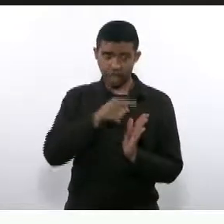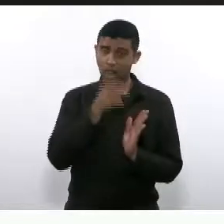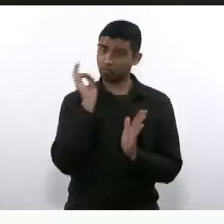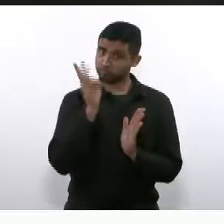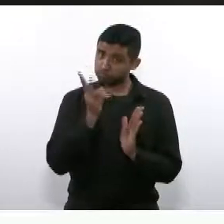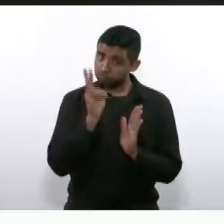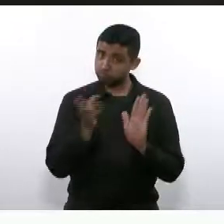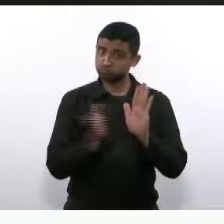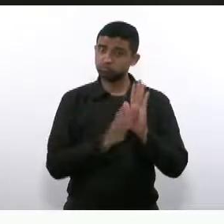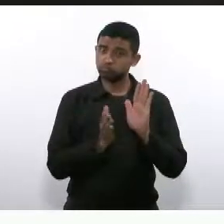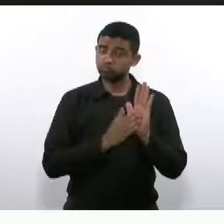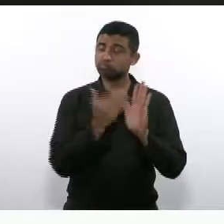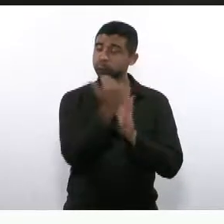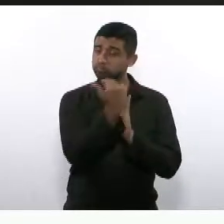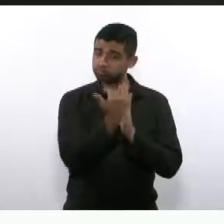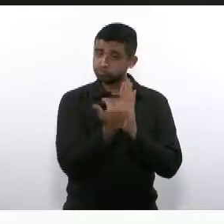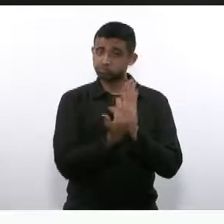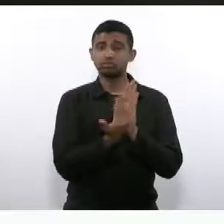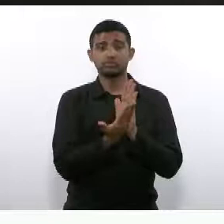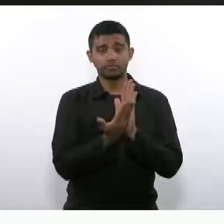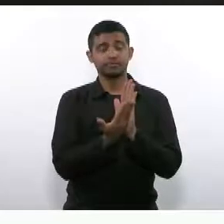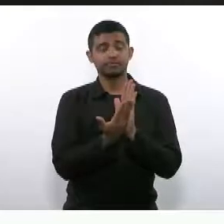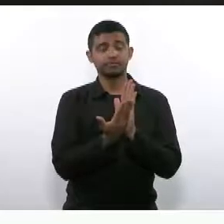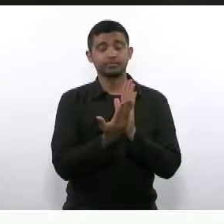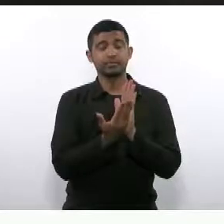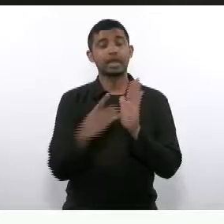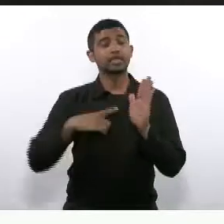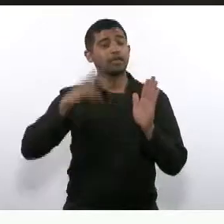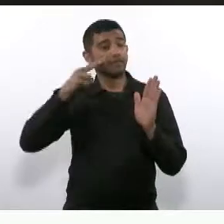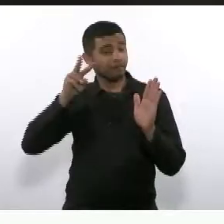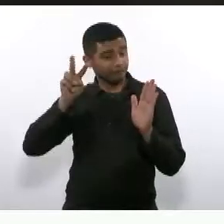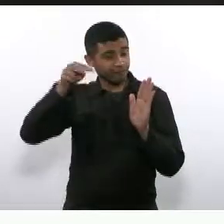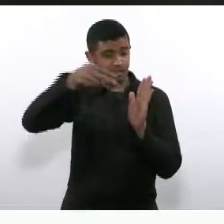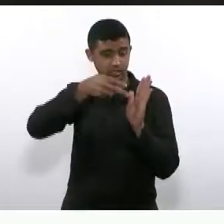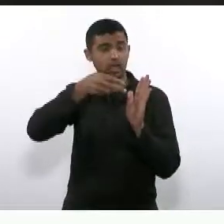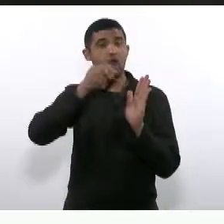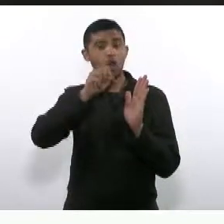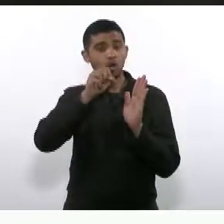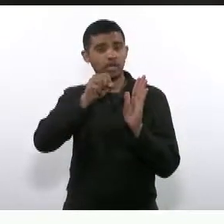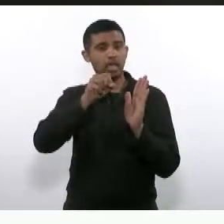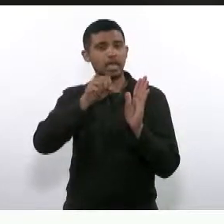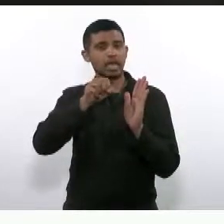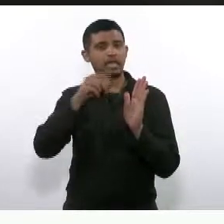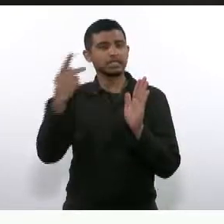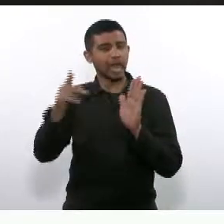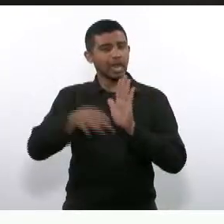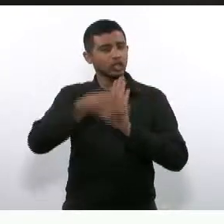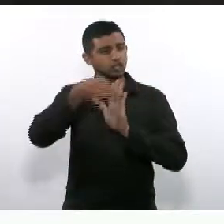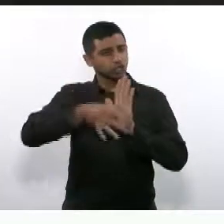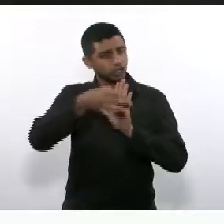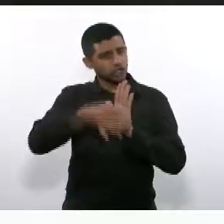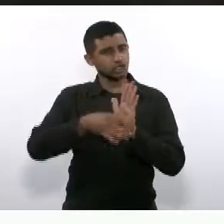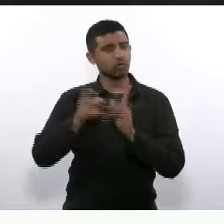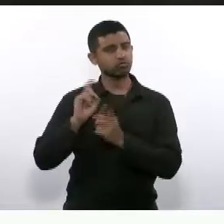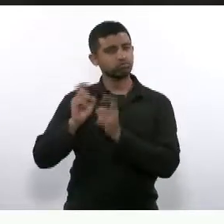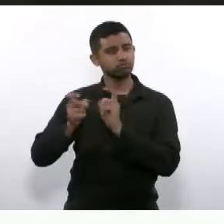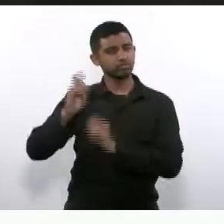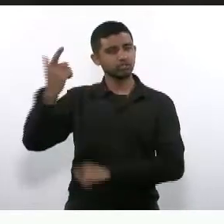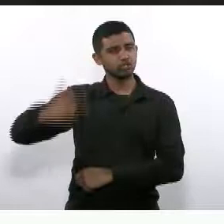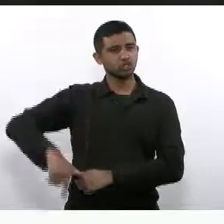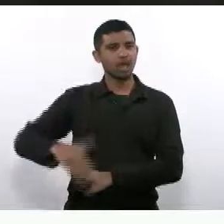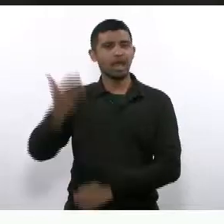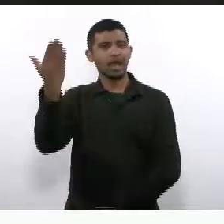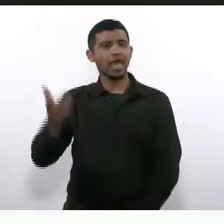proposição com a ótica da reconsideração da sugestão. Como o deputado Chicão não se encontra,